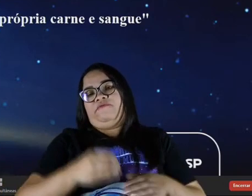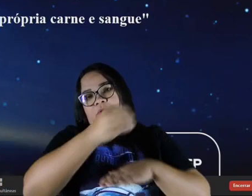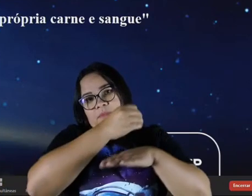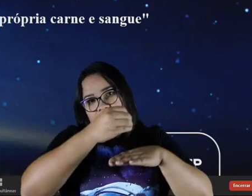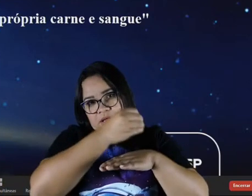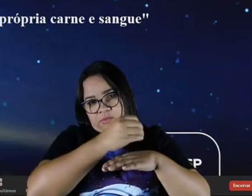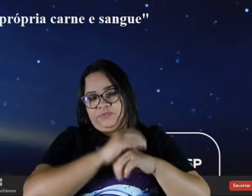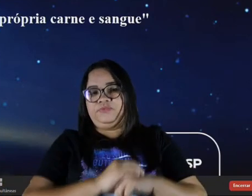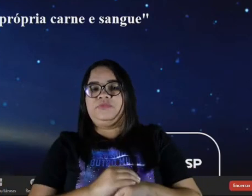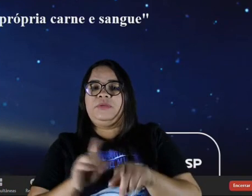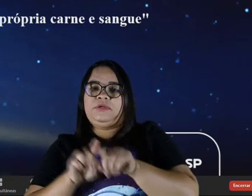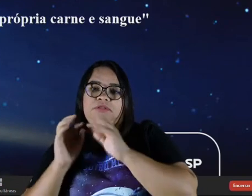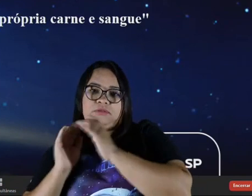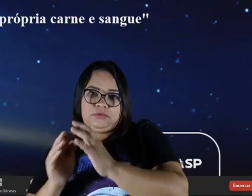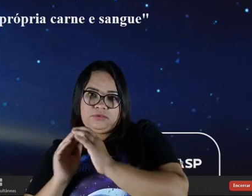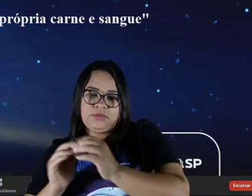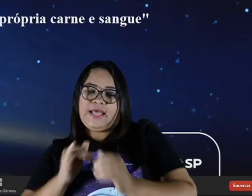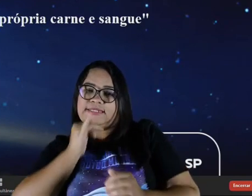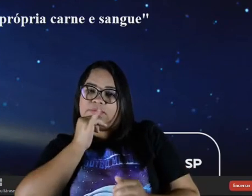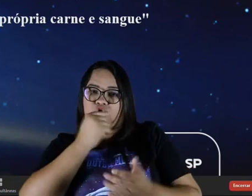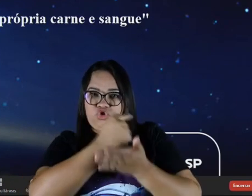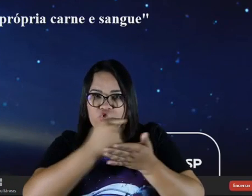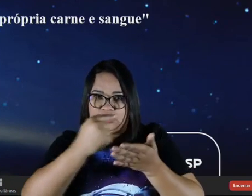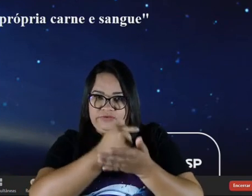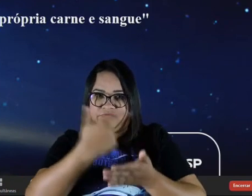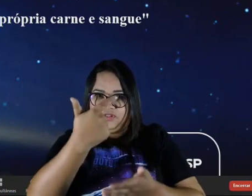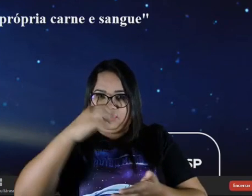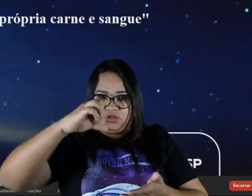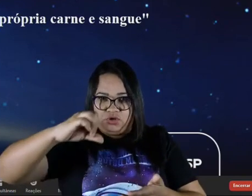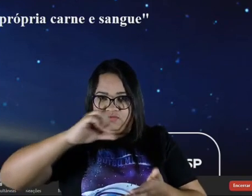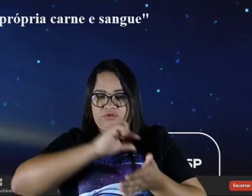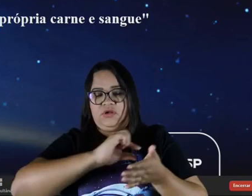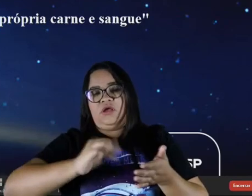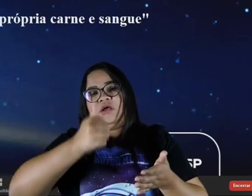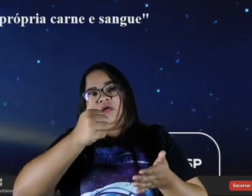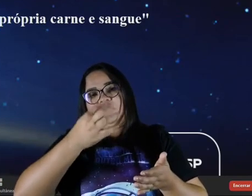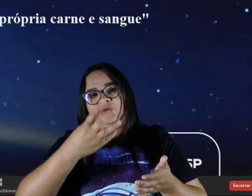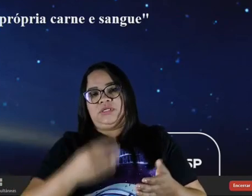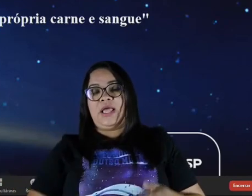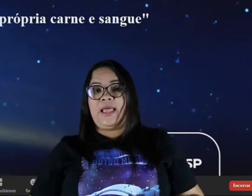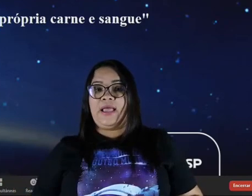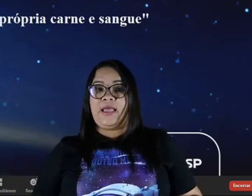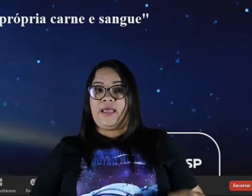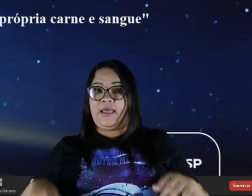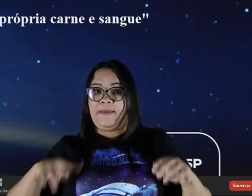capítulo 29, verso 14, em hebraico, a fala está assim,